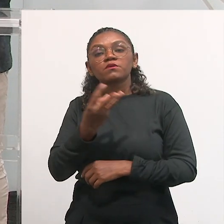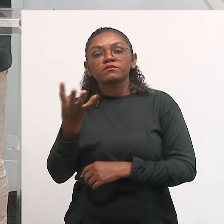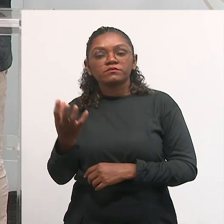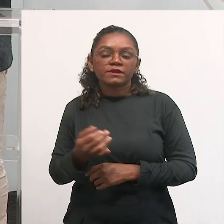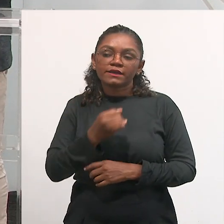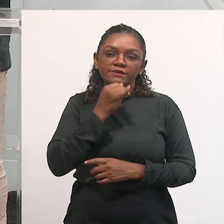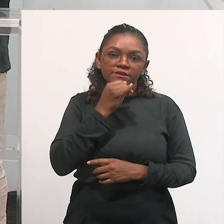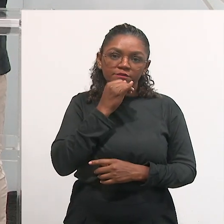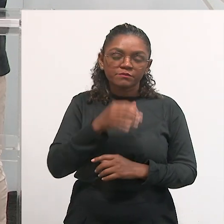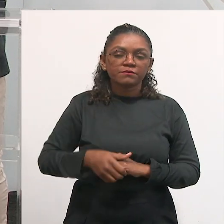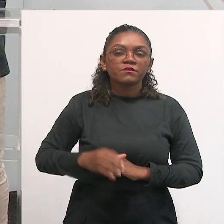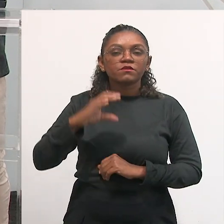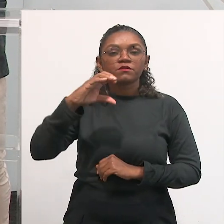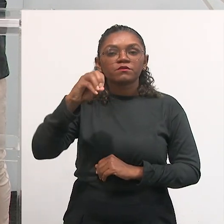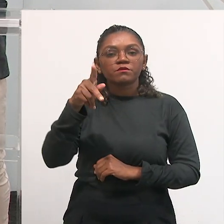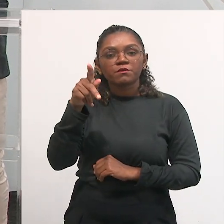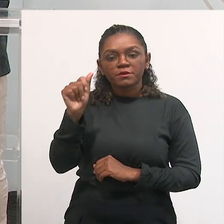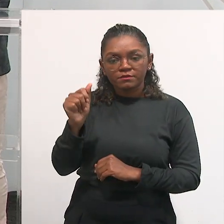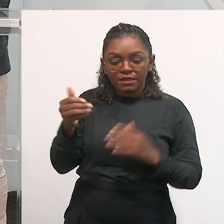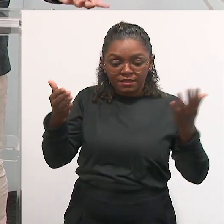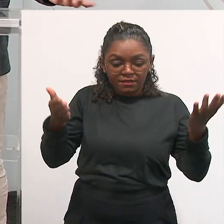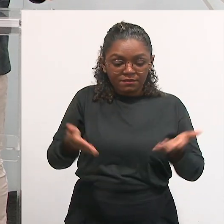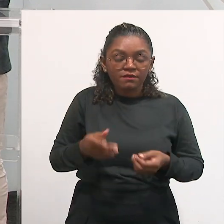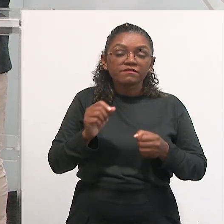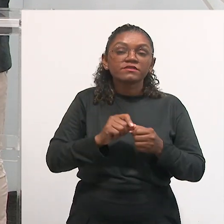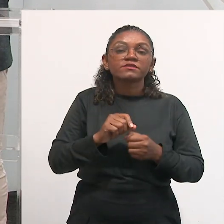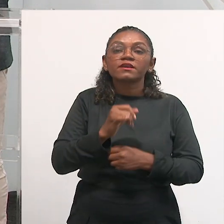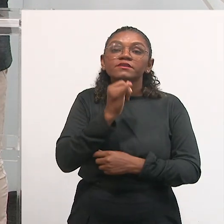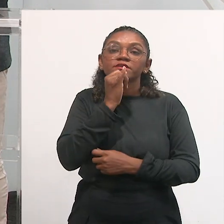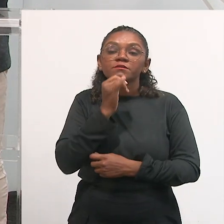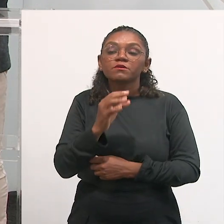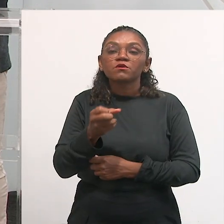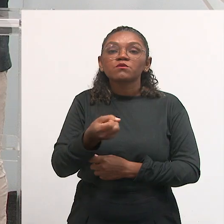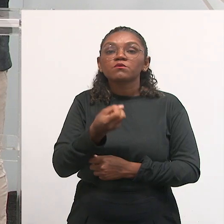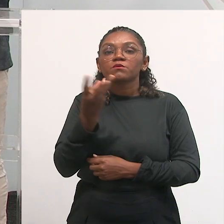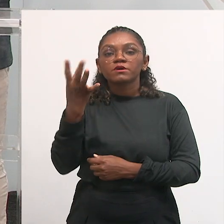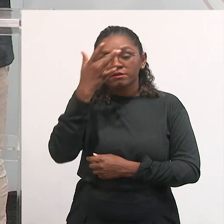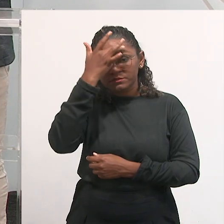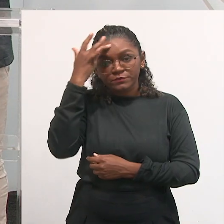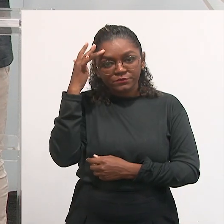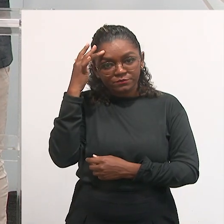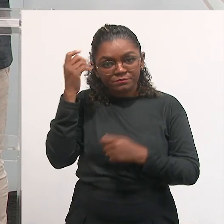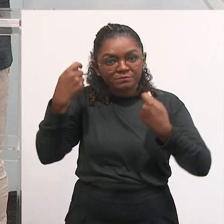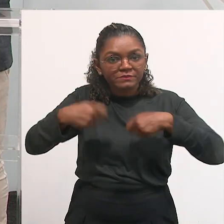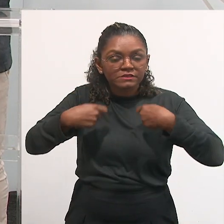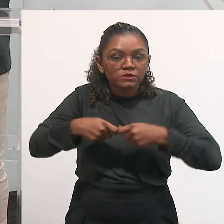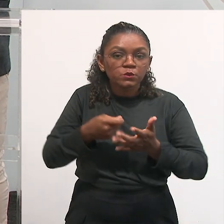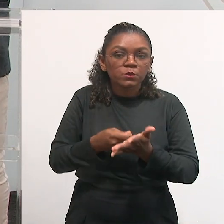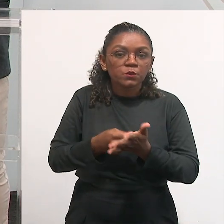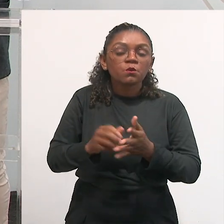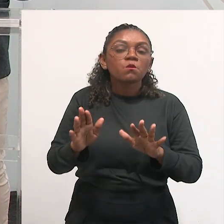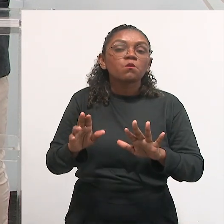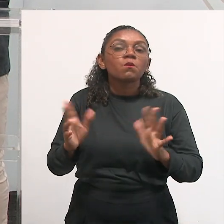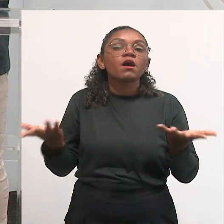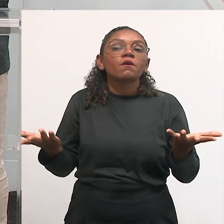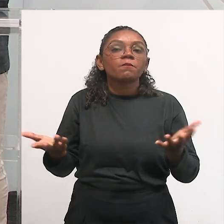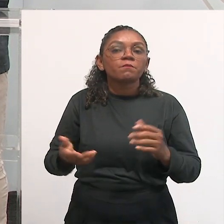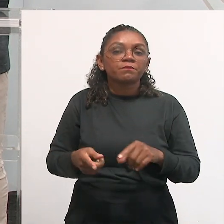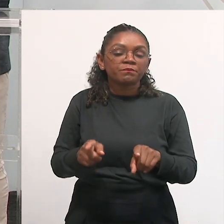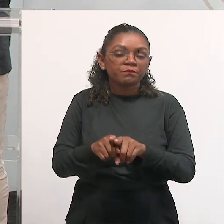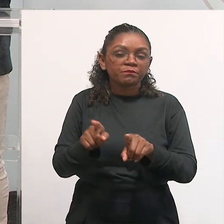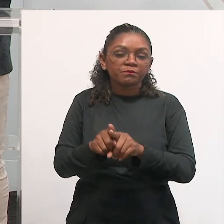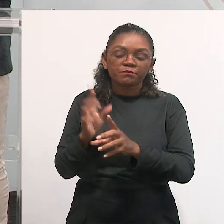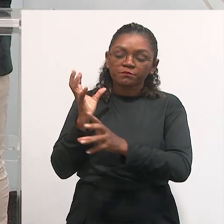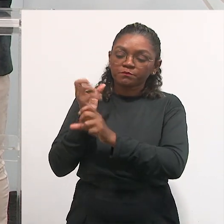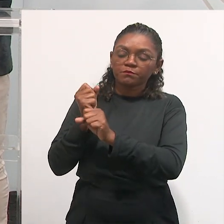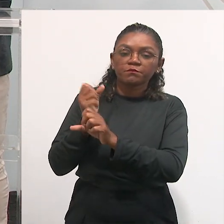aqui nessa fase, você vai fazer quantas pessoas serão necessárias. Você estima aqui, né, de forma quantitativa, você